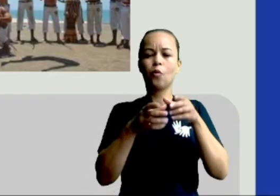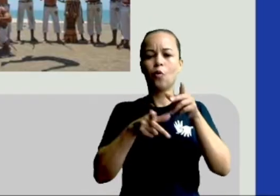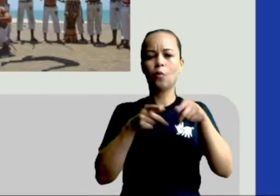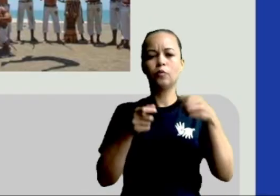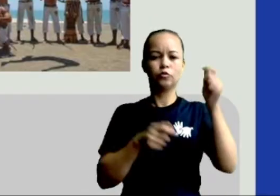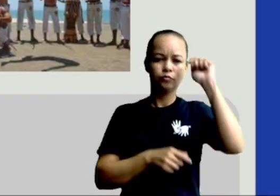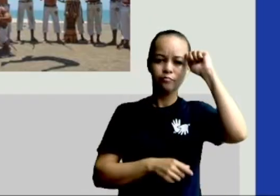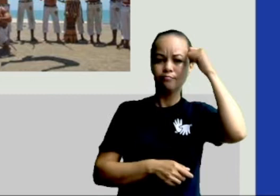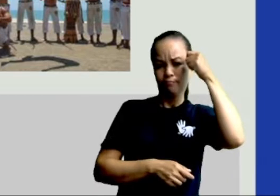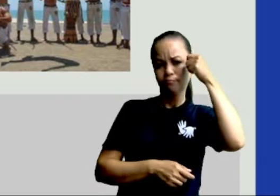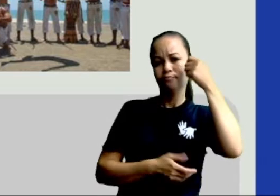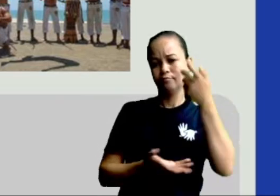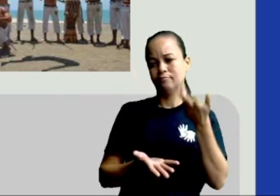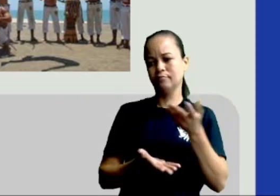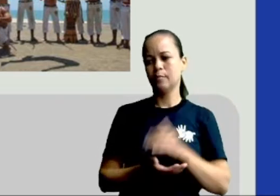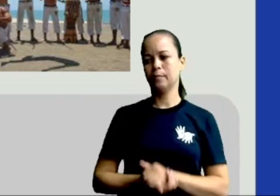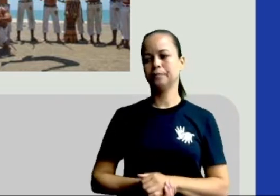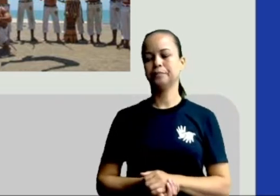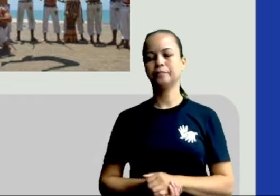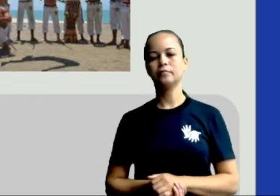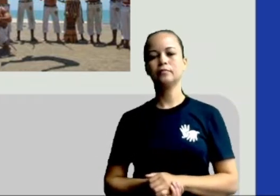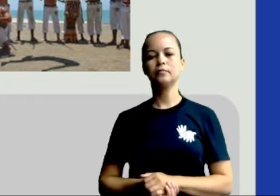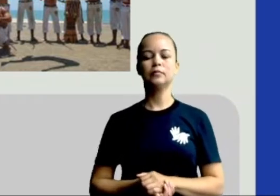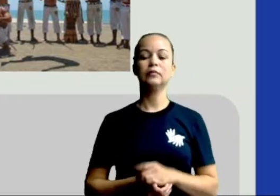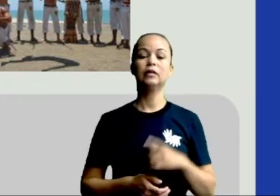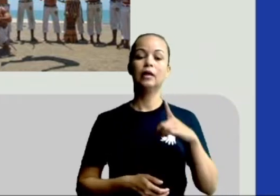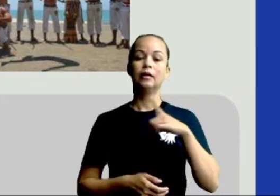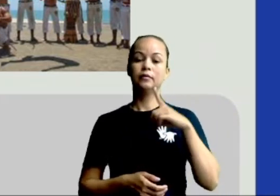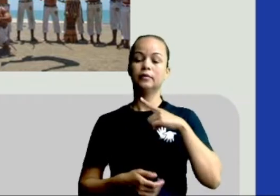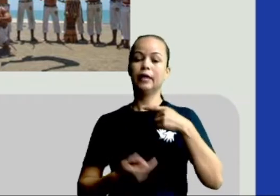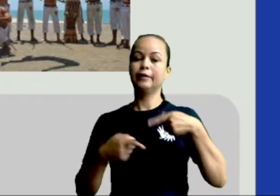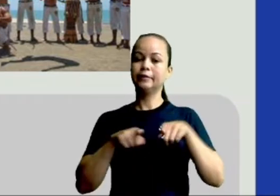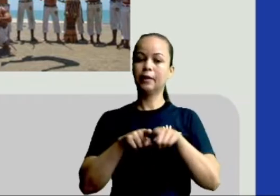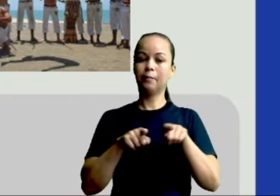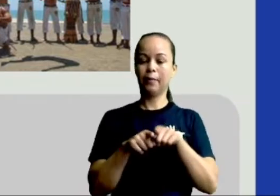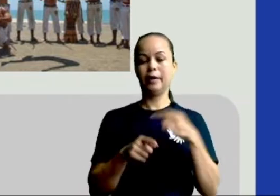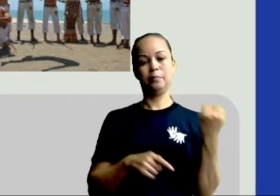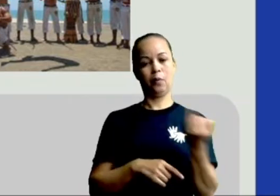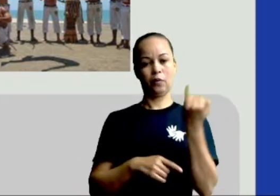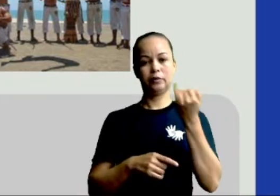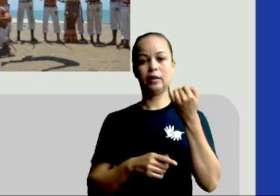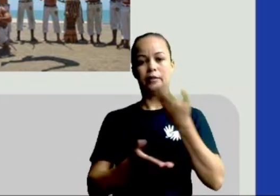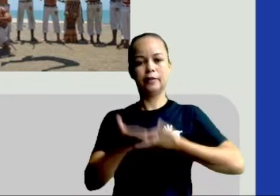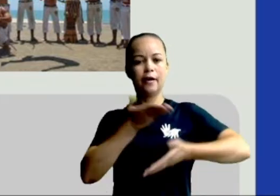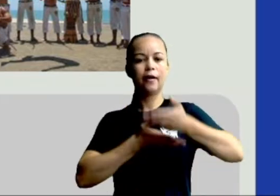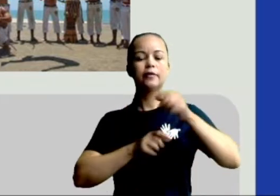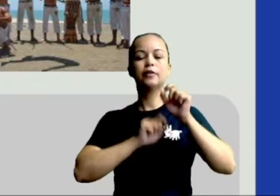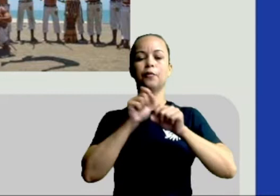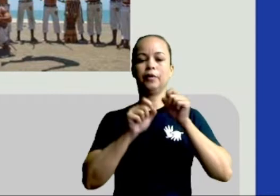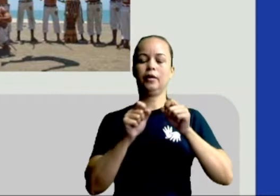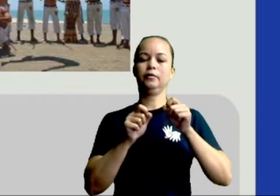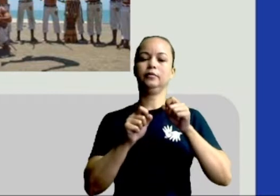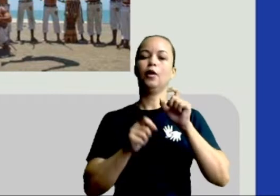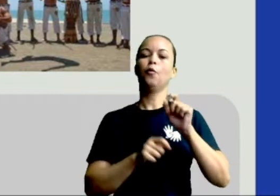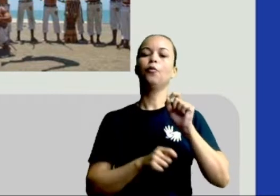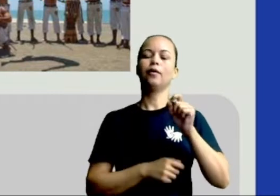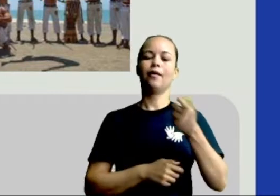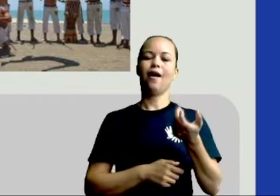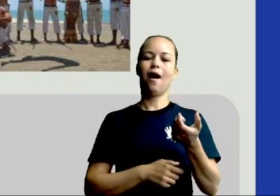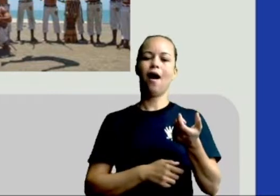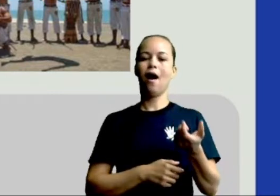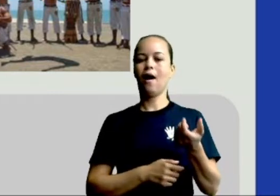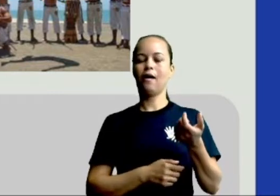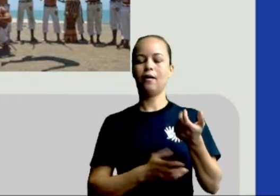tá? E aí, o que é que a gente tem também de importante em relação a isso? A gente tem a cultura africana. Então, o